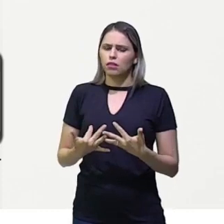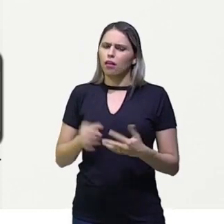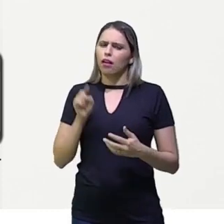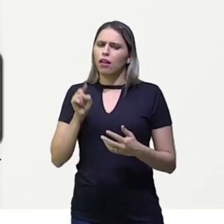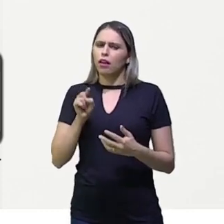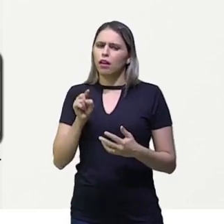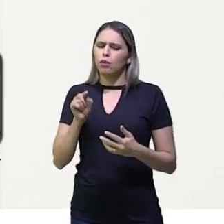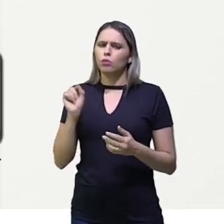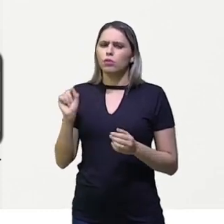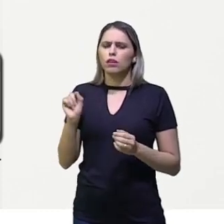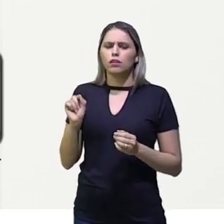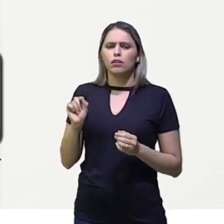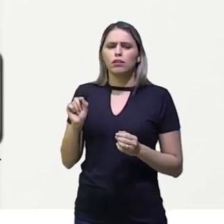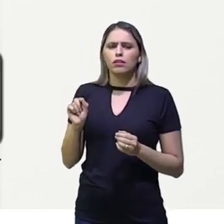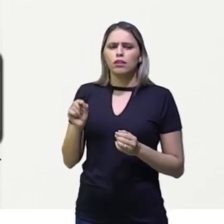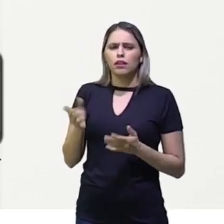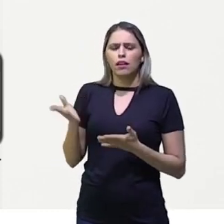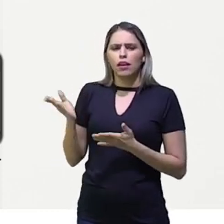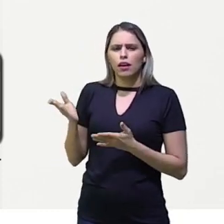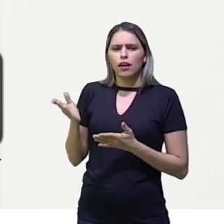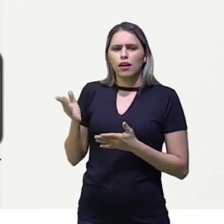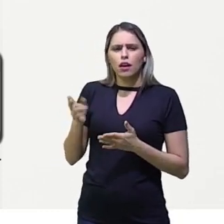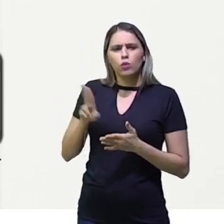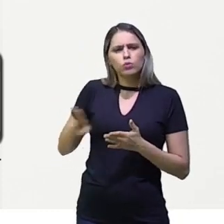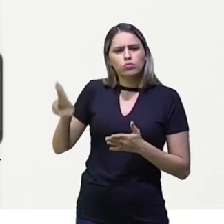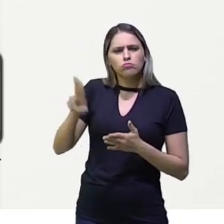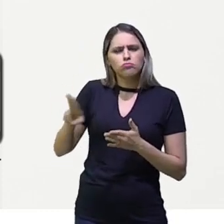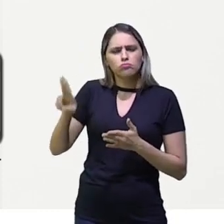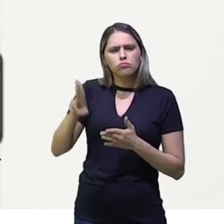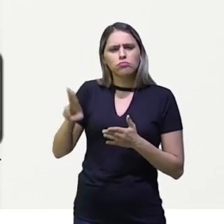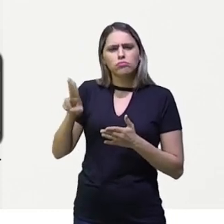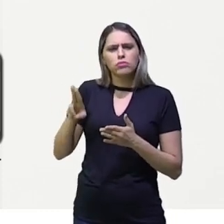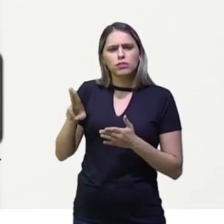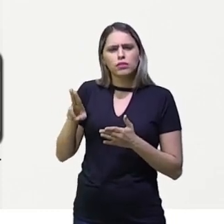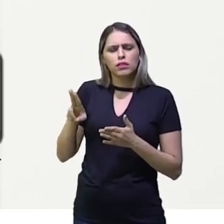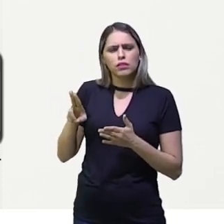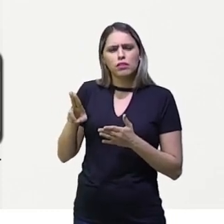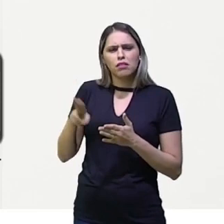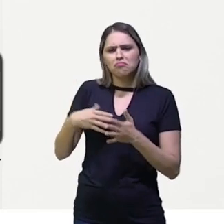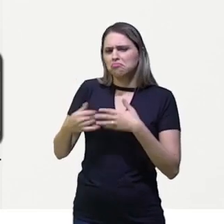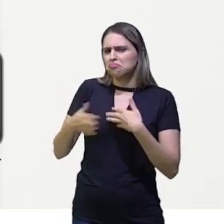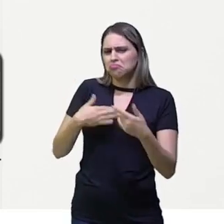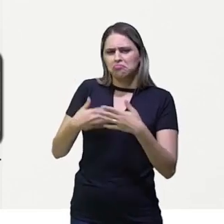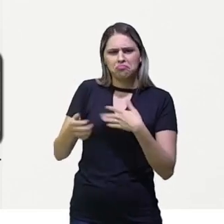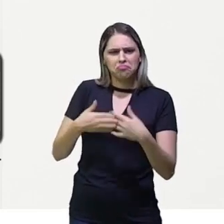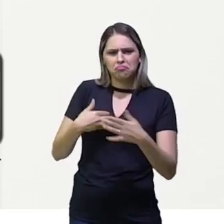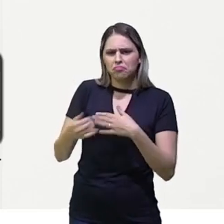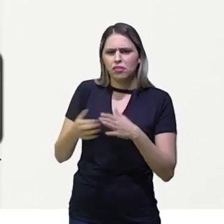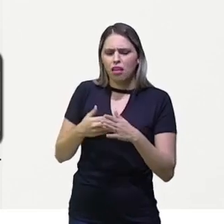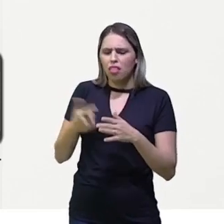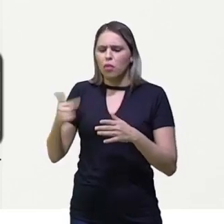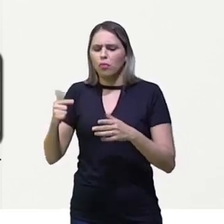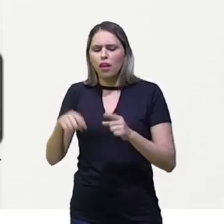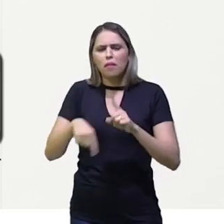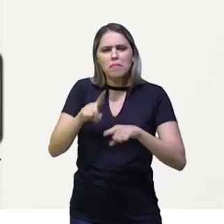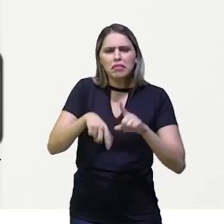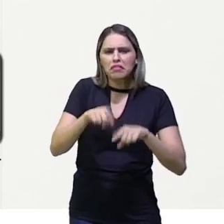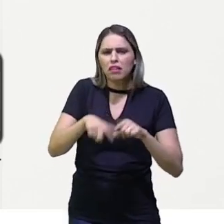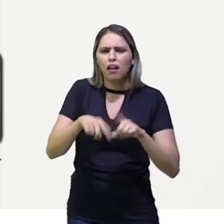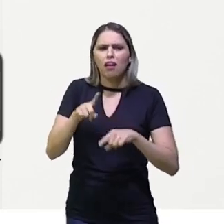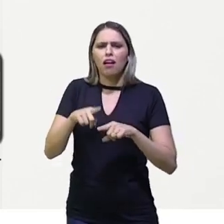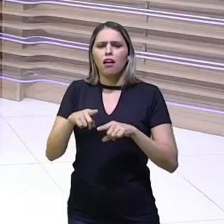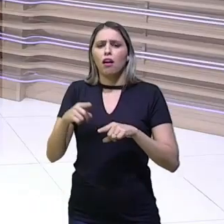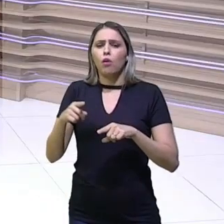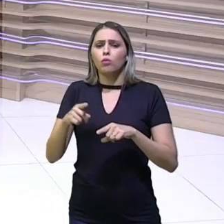medidas não convencionais, elas são usadas de forma aleatória. Eu não tenho um instrumento padrão, eu